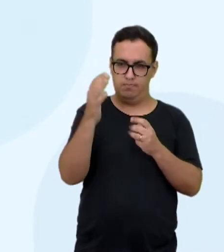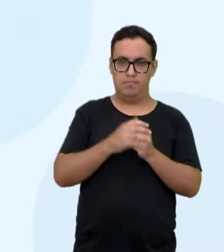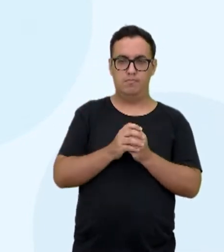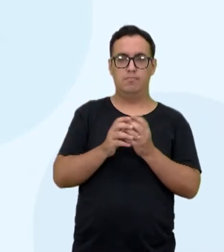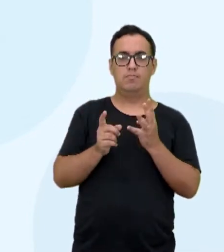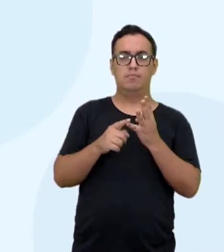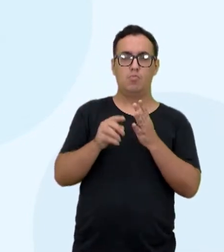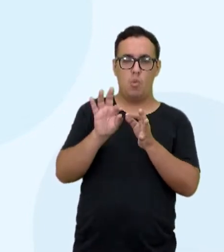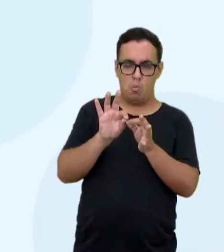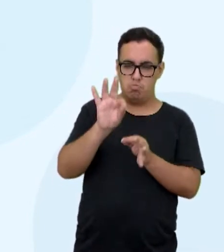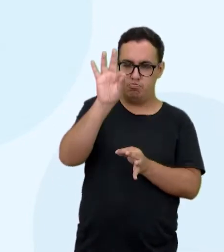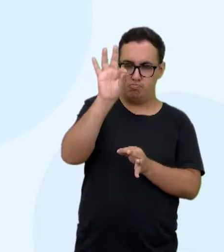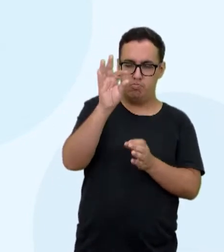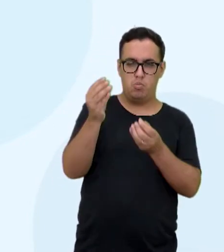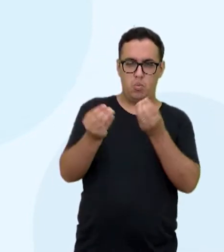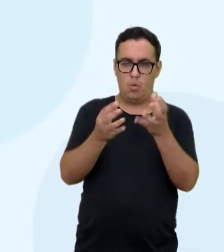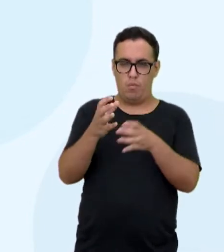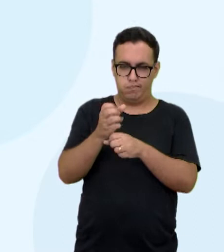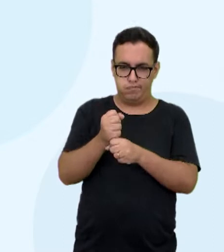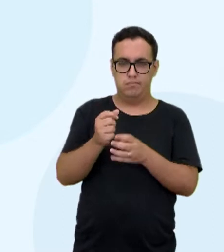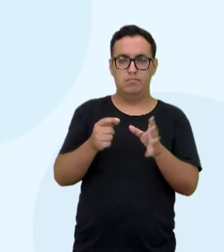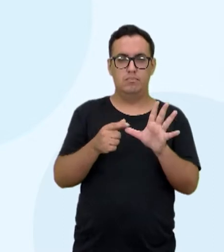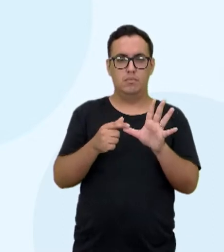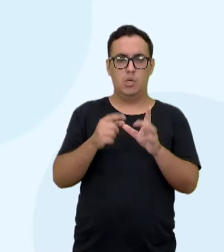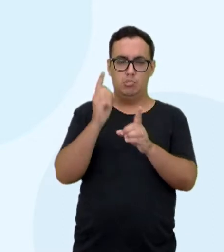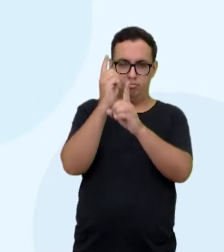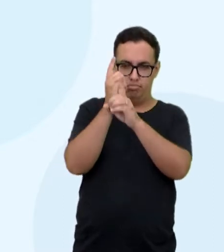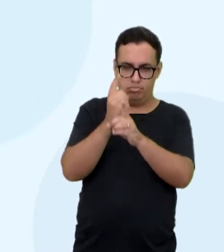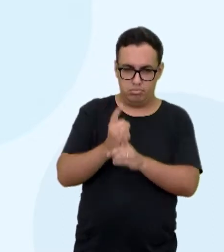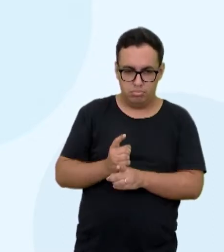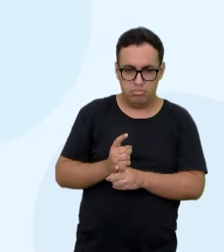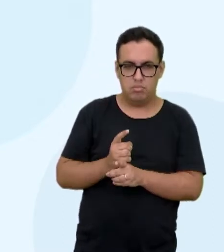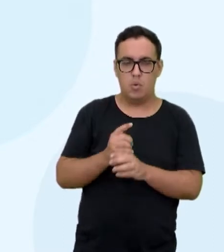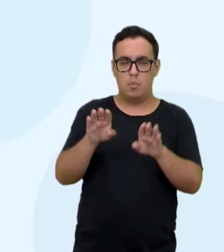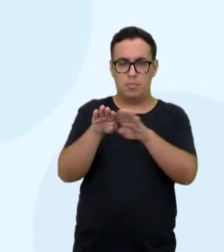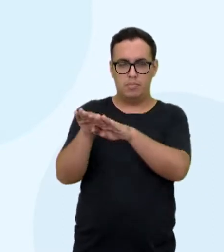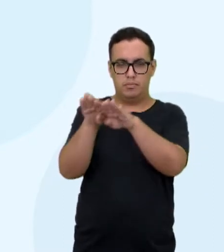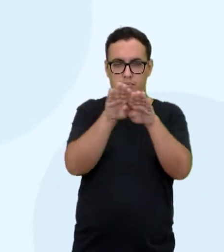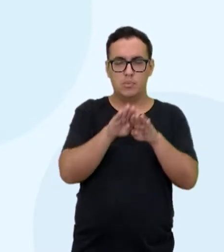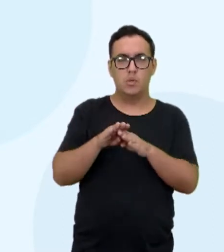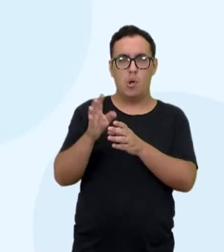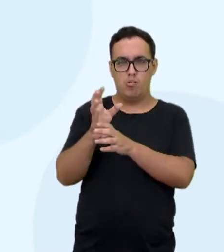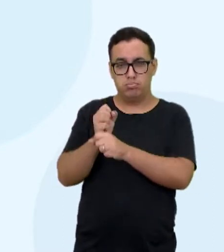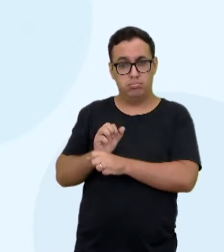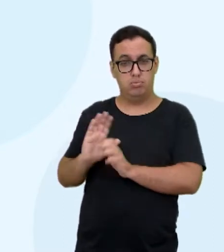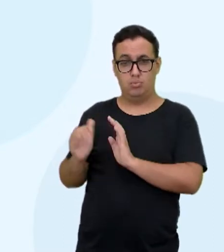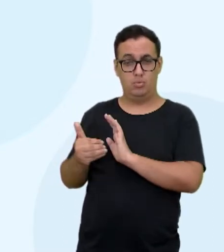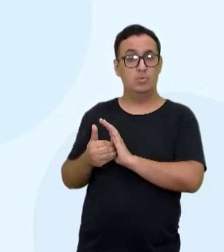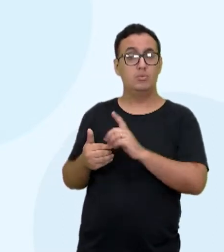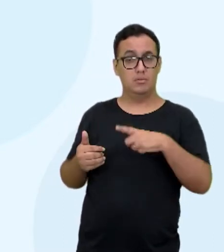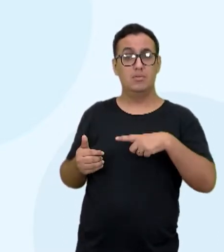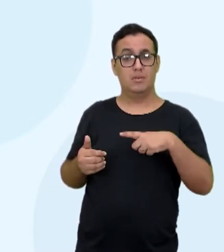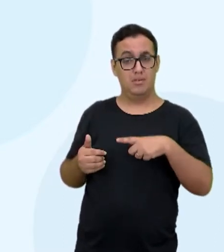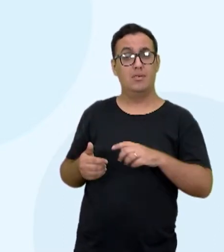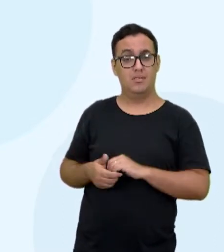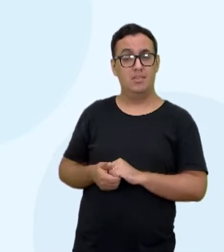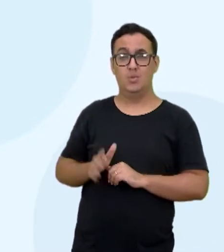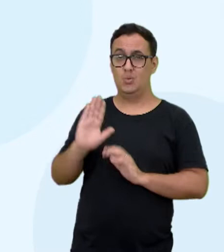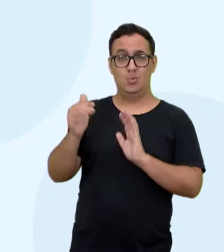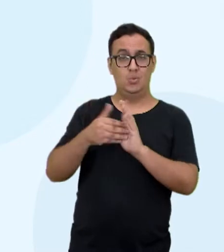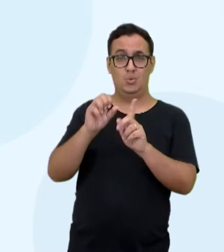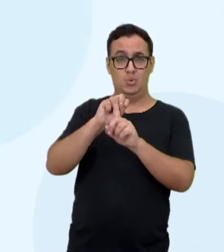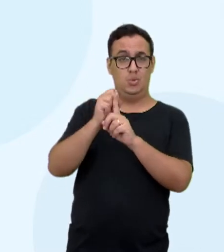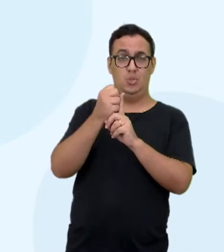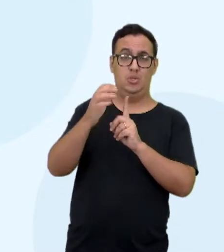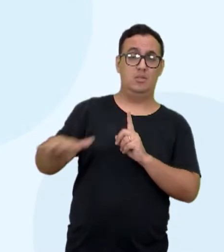quantificar, medir, identificar padrões, calcular. Gente, todo mundo faz isso, em todas as sociedades se faz